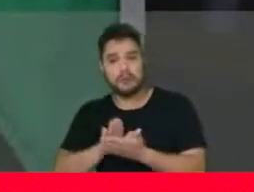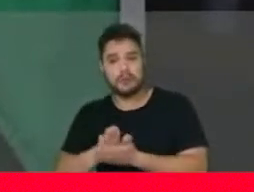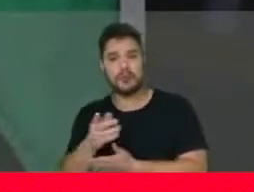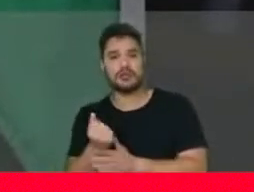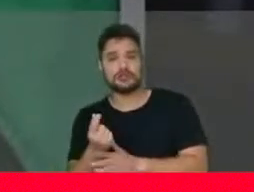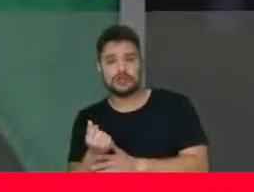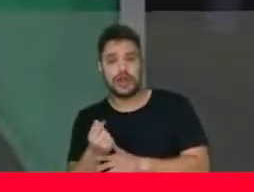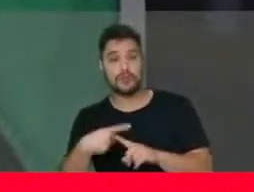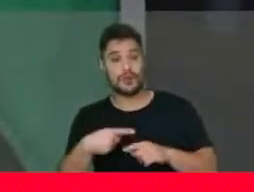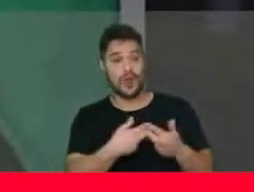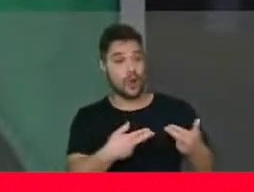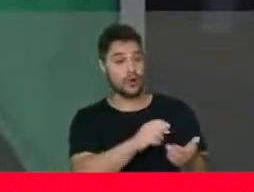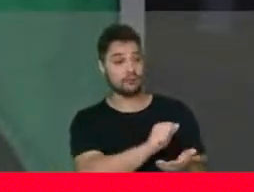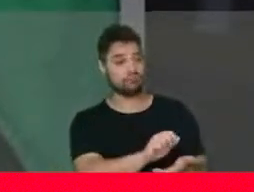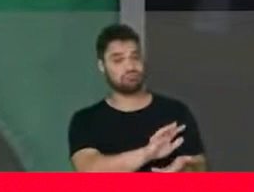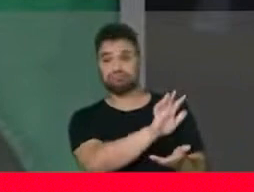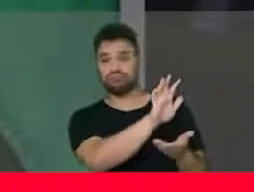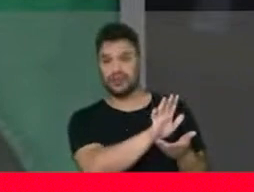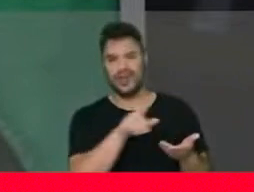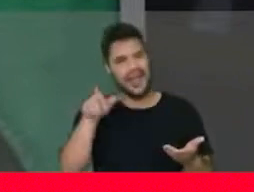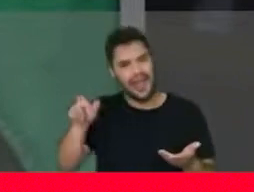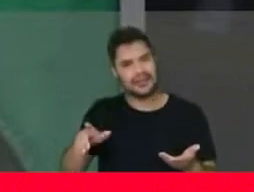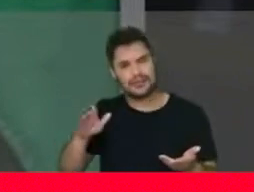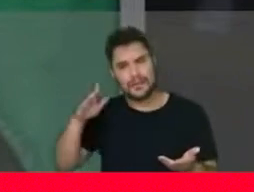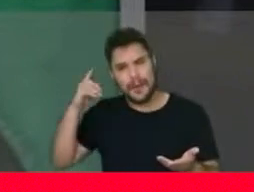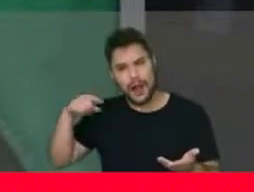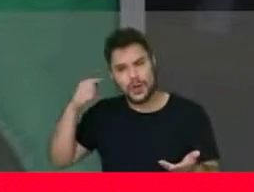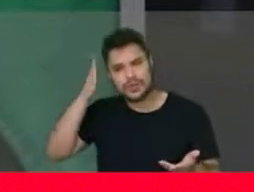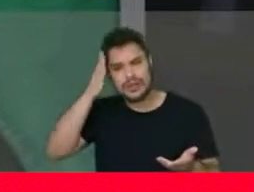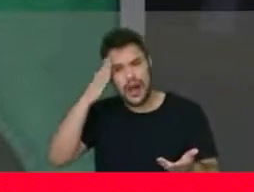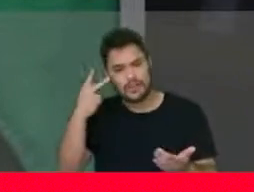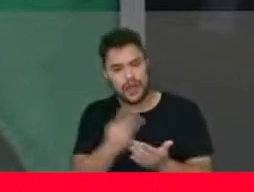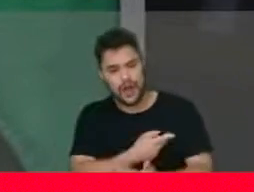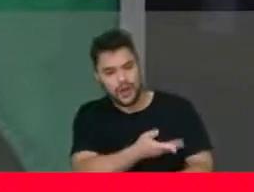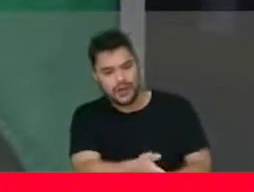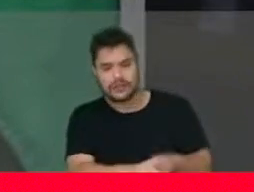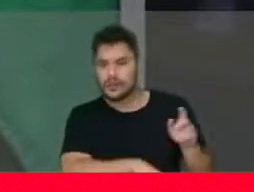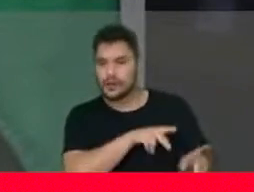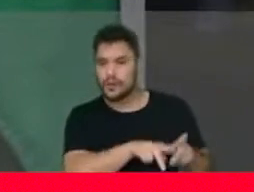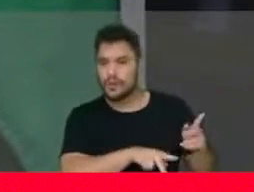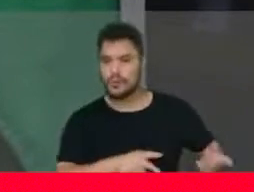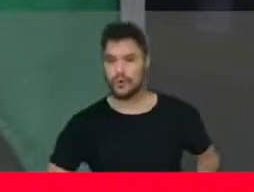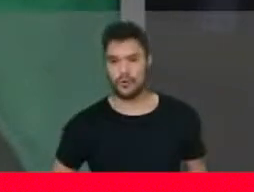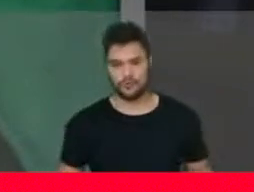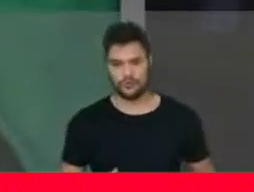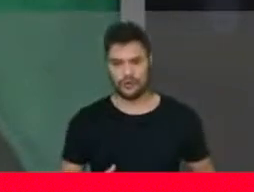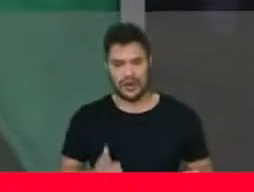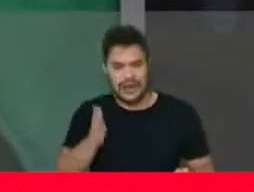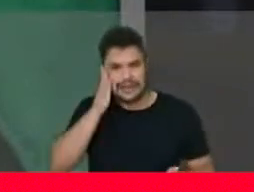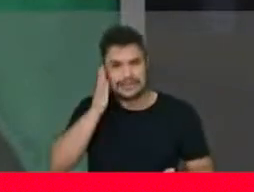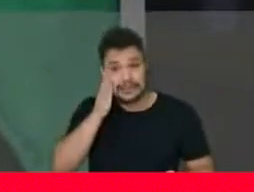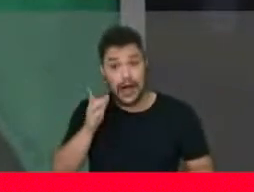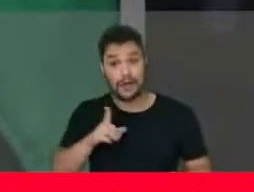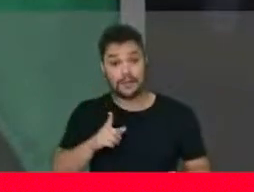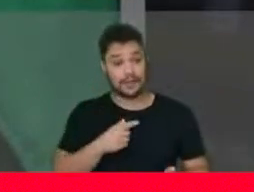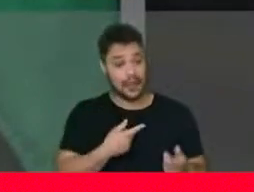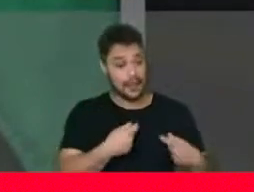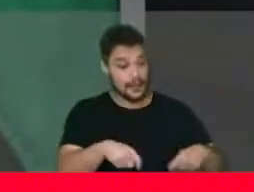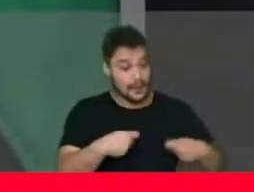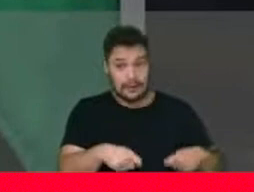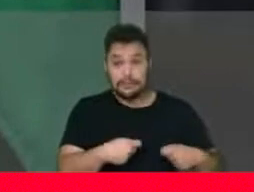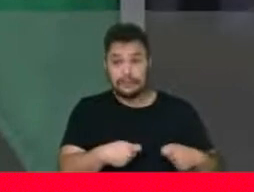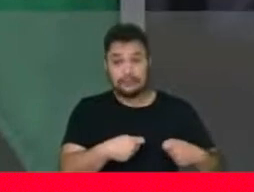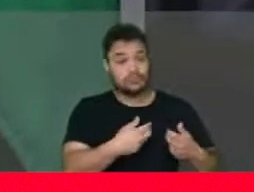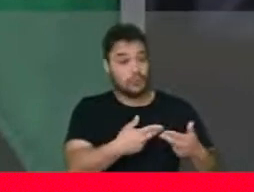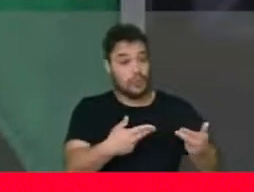inflação. Será que esse maluco sabe o que está acontecendo com o povo? Será que ele já viu o tamanho da queda da demanda? É